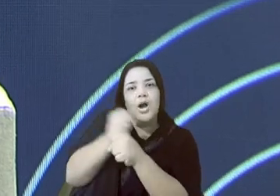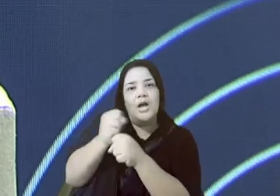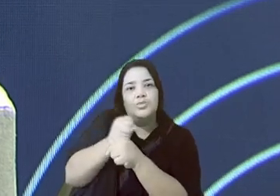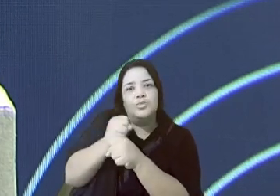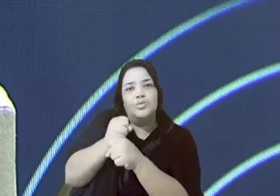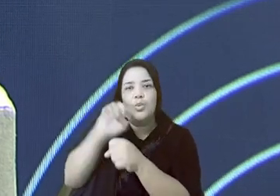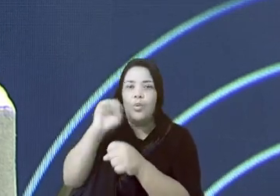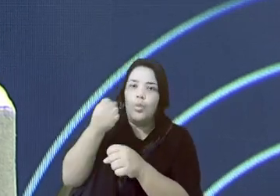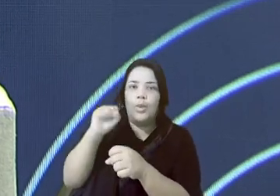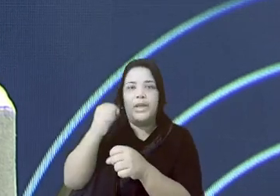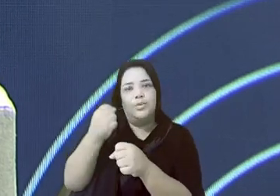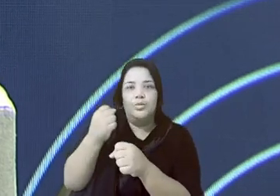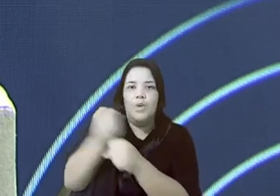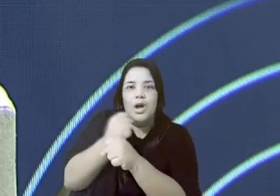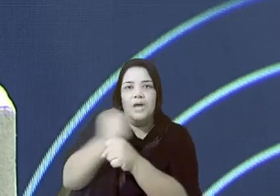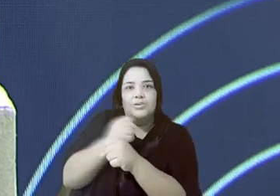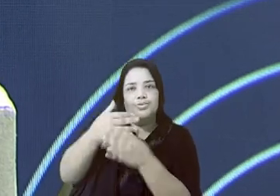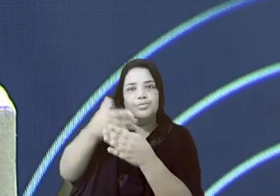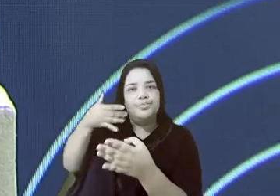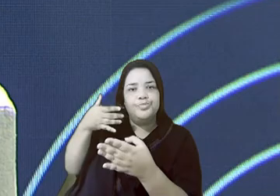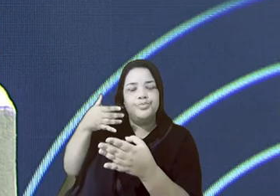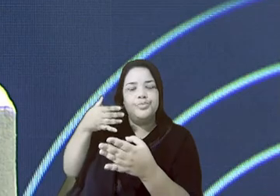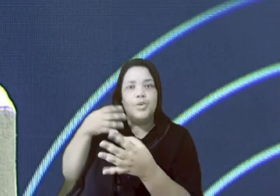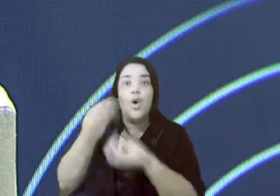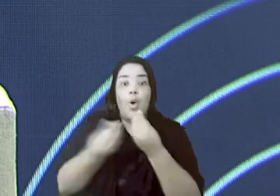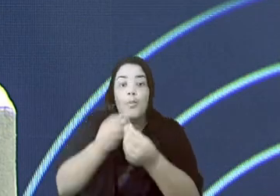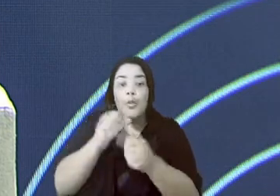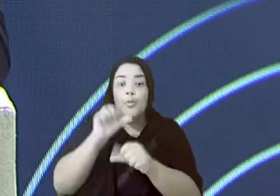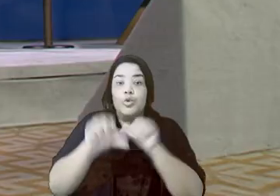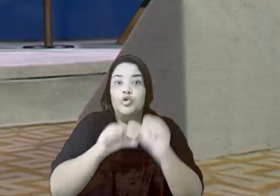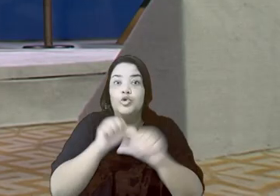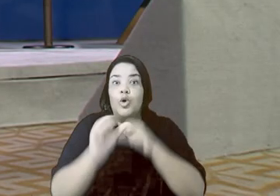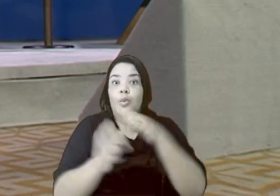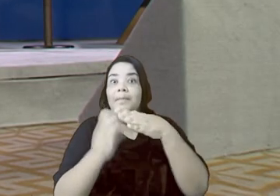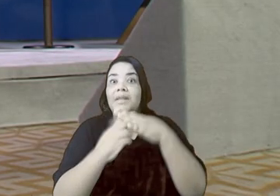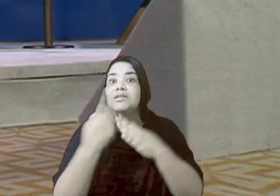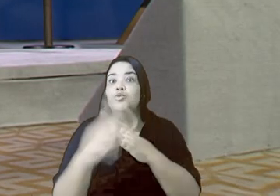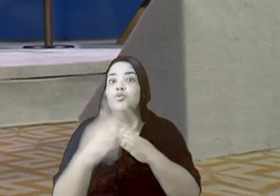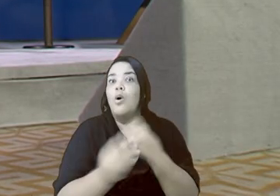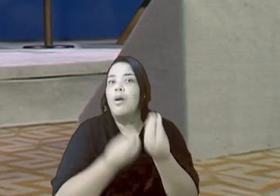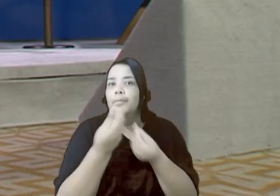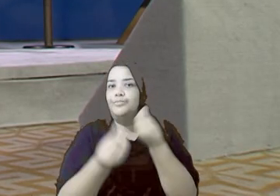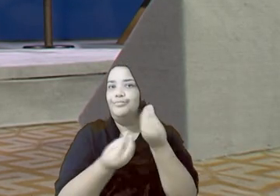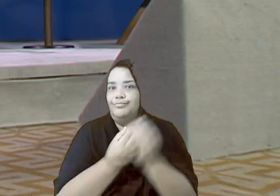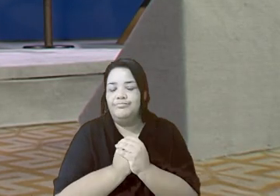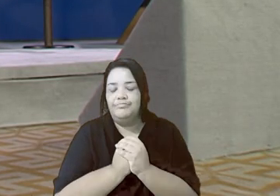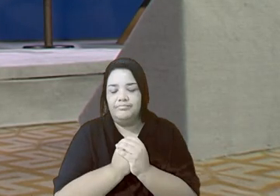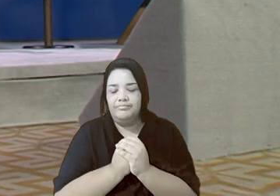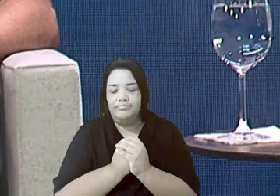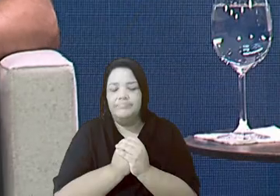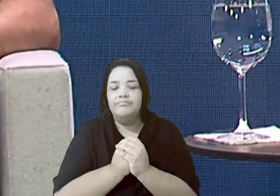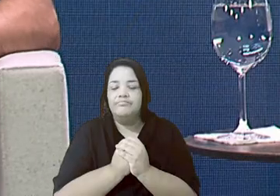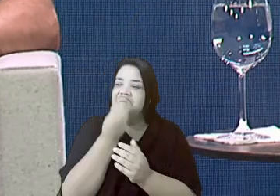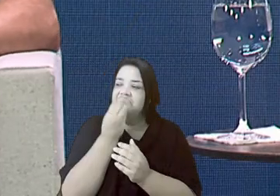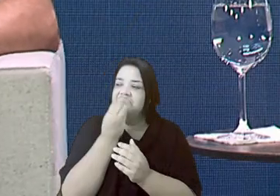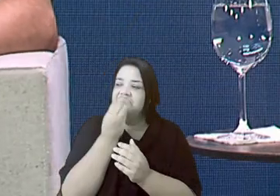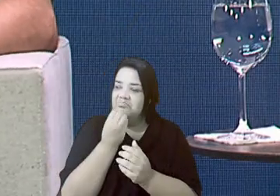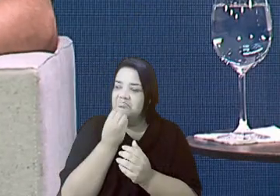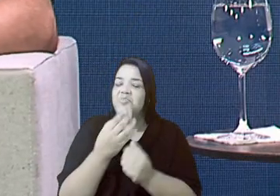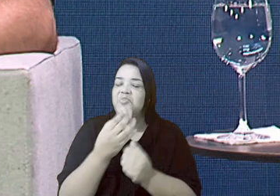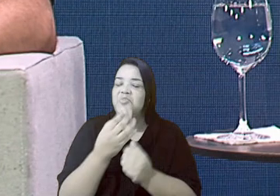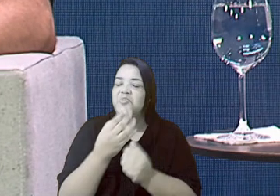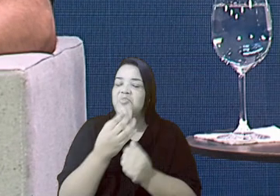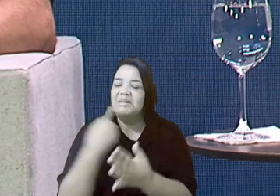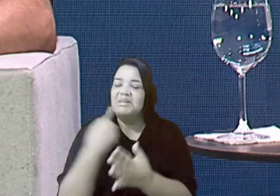como é que foi esse crescimento o que que você sentiu que mudou na companhia nesse período é ótima Pergunta assim vou pegar um pouco na carona do